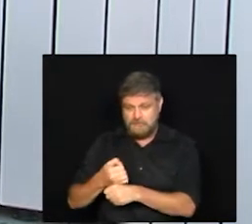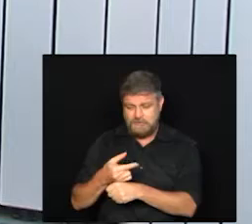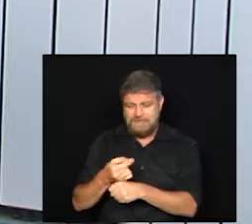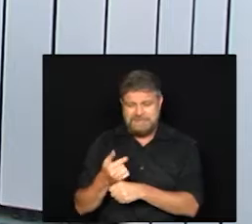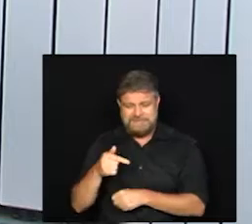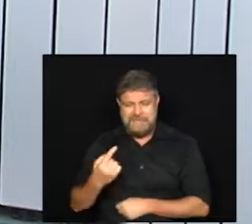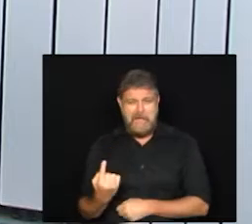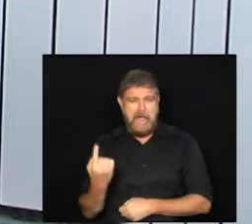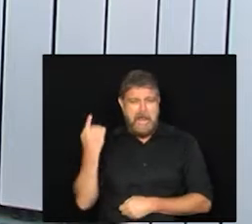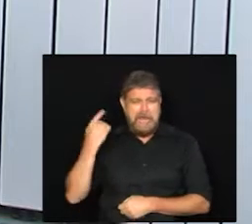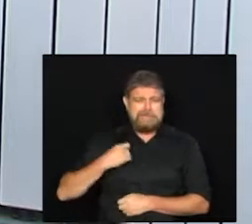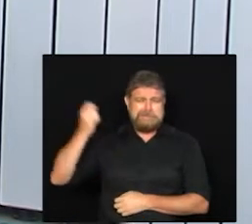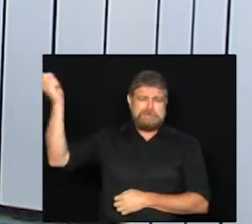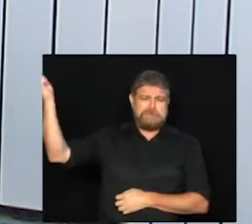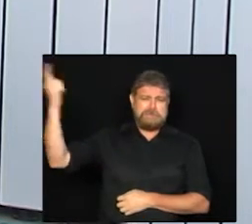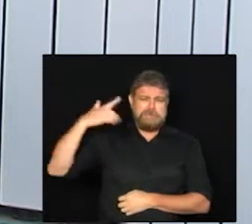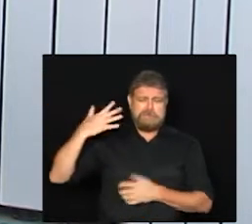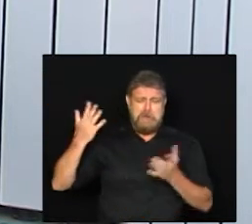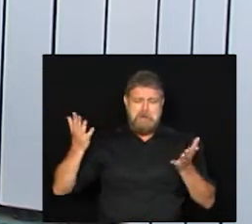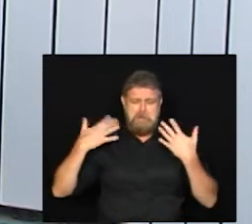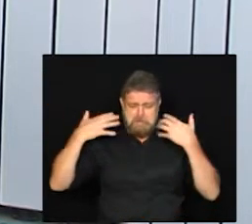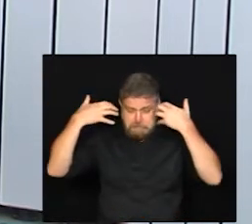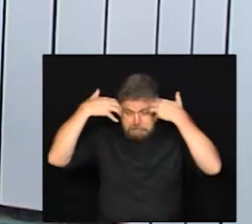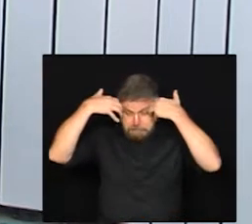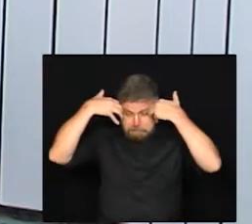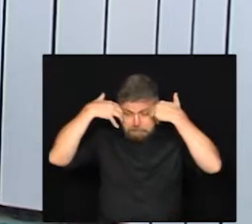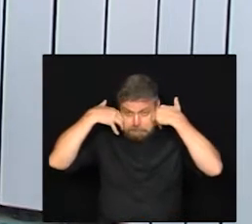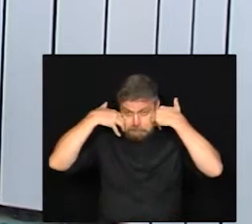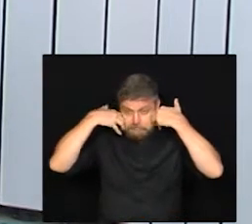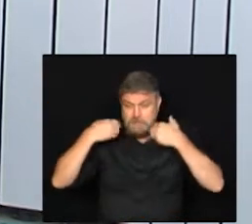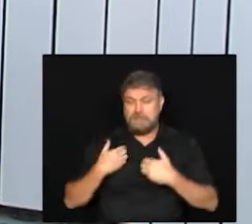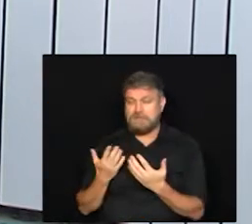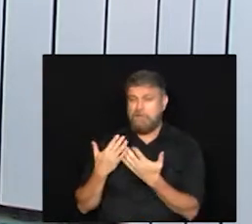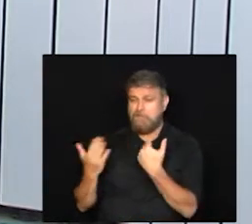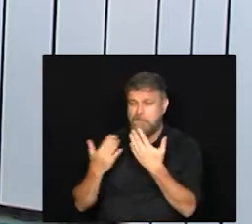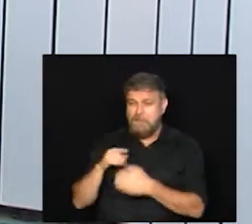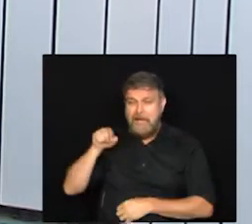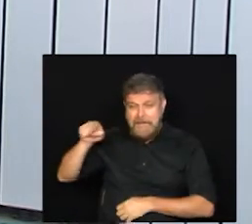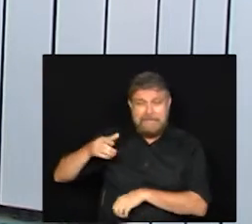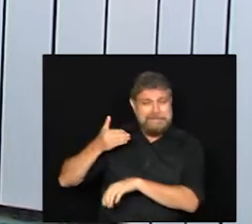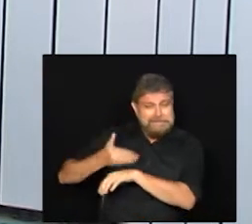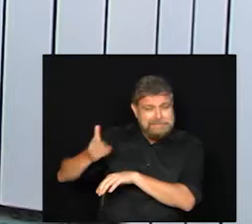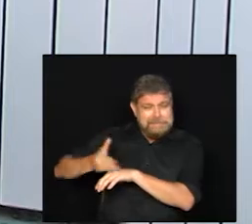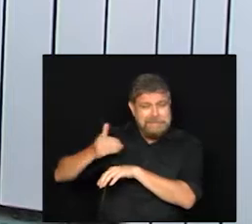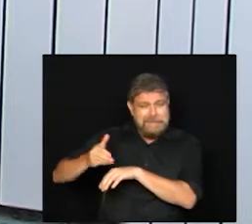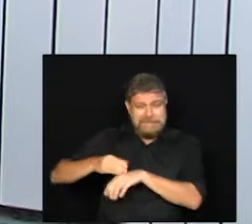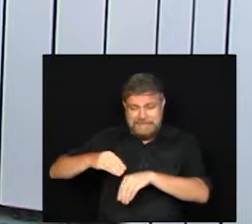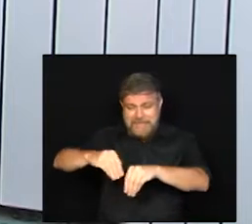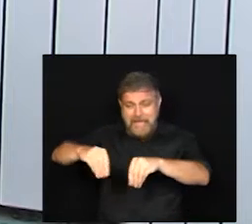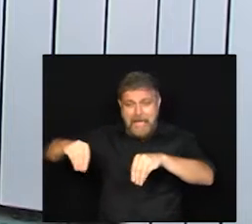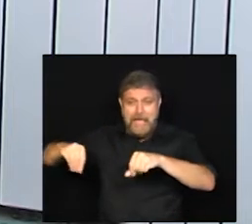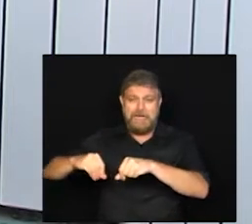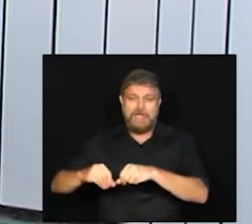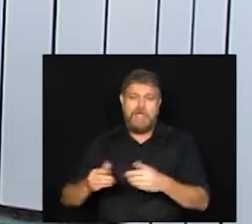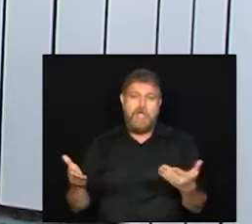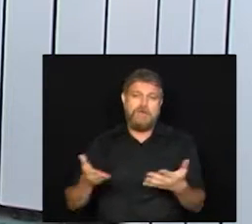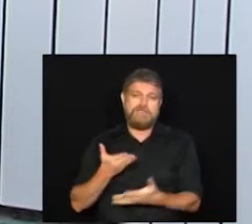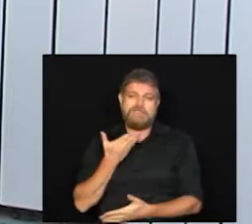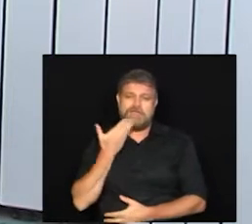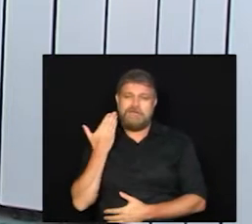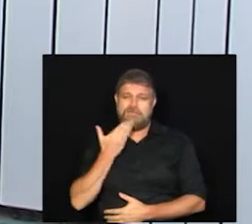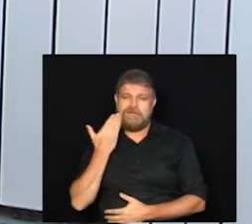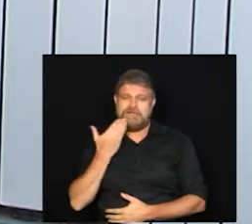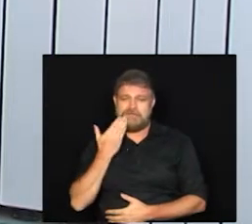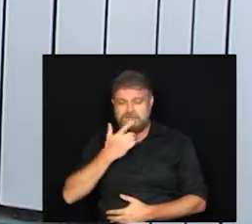num sol fortíssimo no local onde ele treina, na areia. Hoje é mais fácil, né, Vinícius?